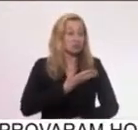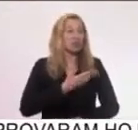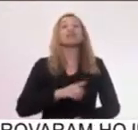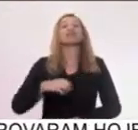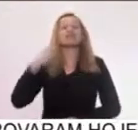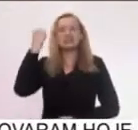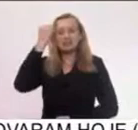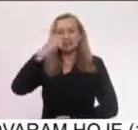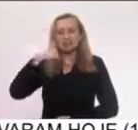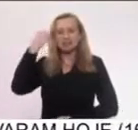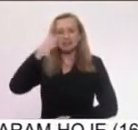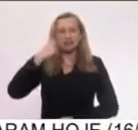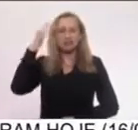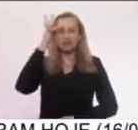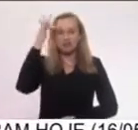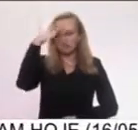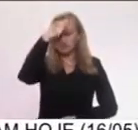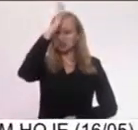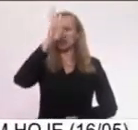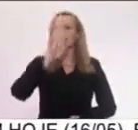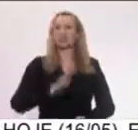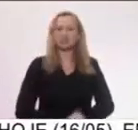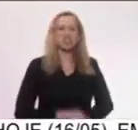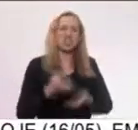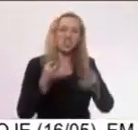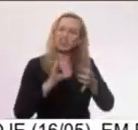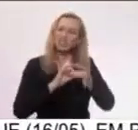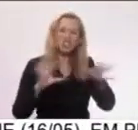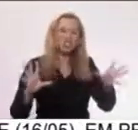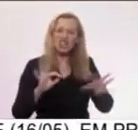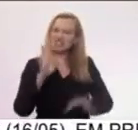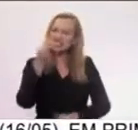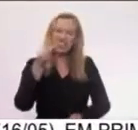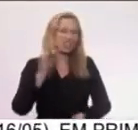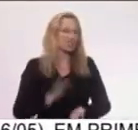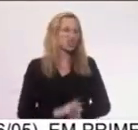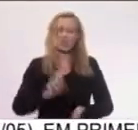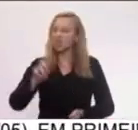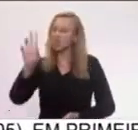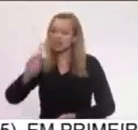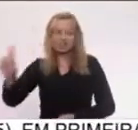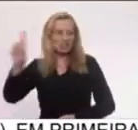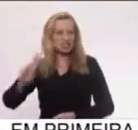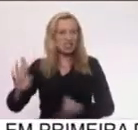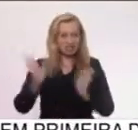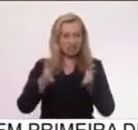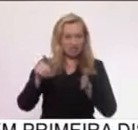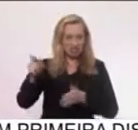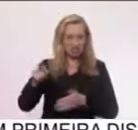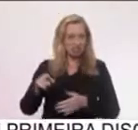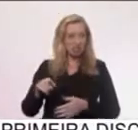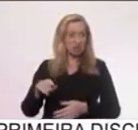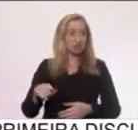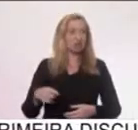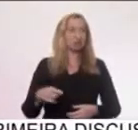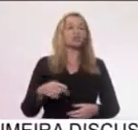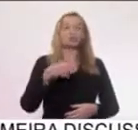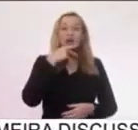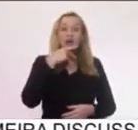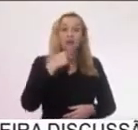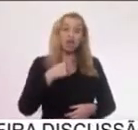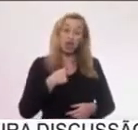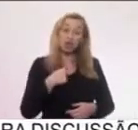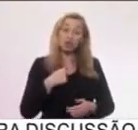senador Flávio Bolsonaro. Quero deixar claro que quanto às universidades aqui nesse parlamento, eu estou propondo